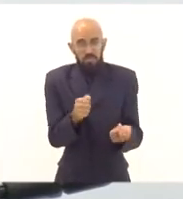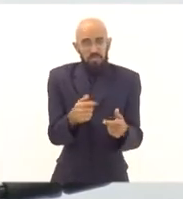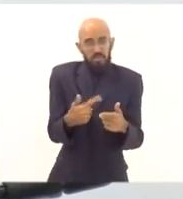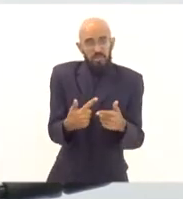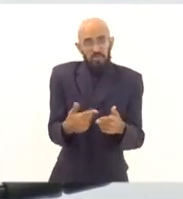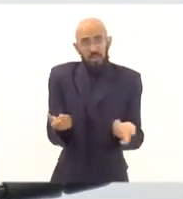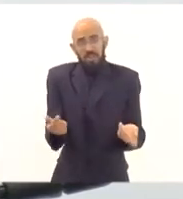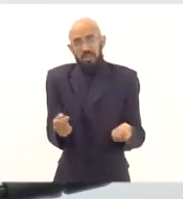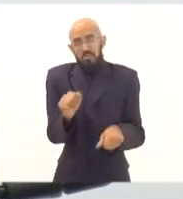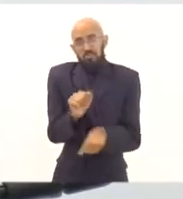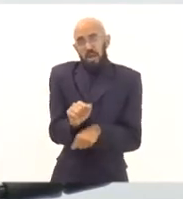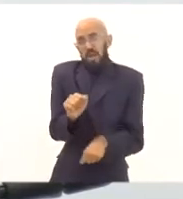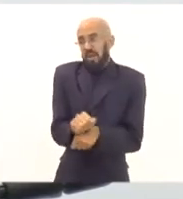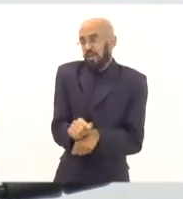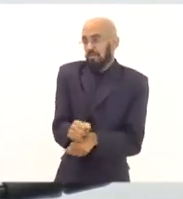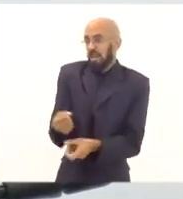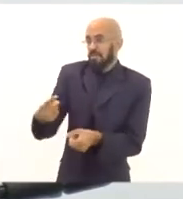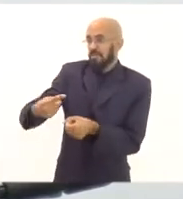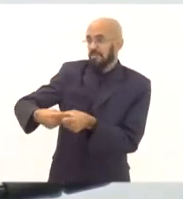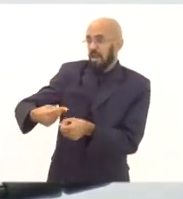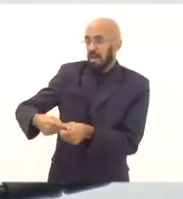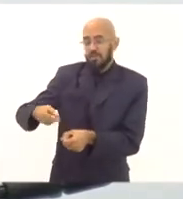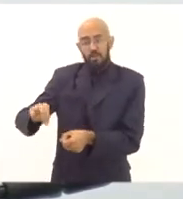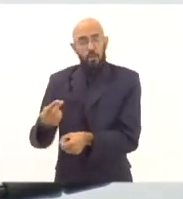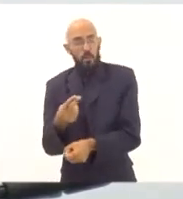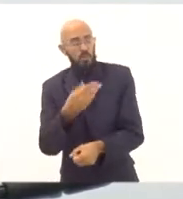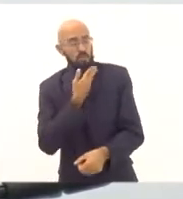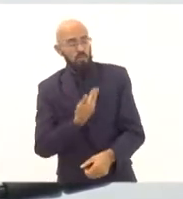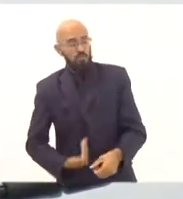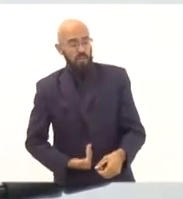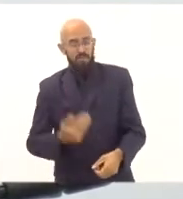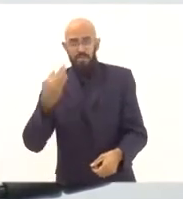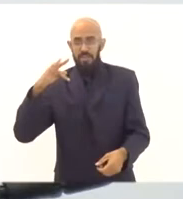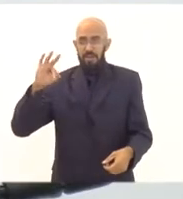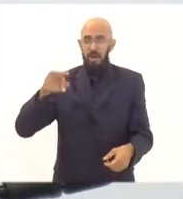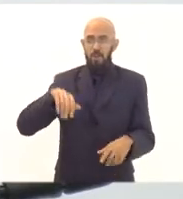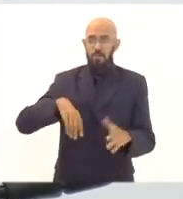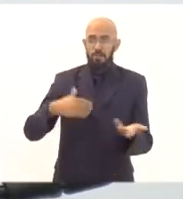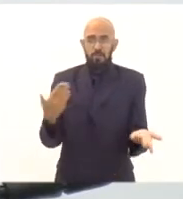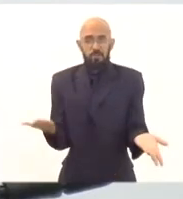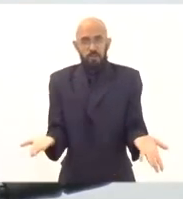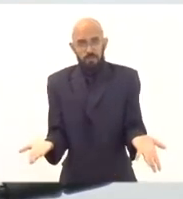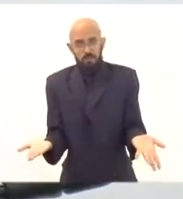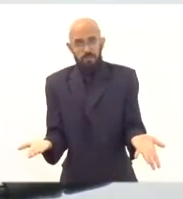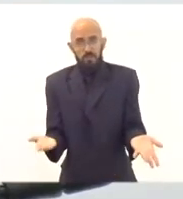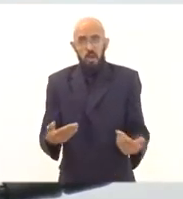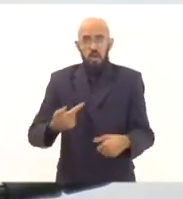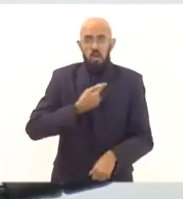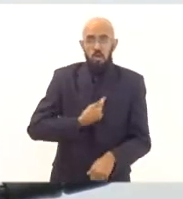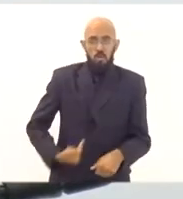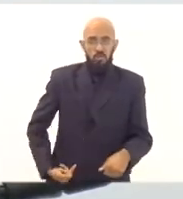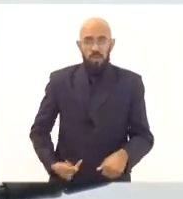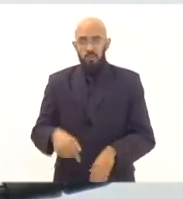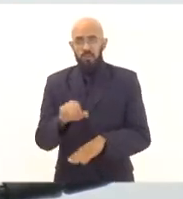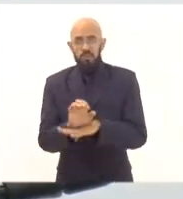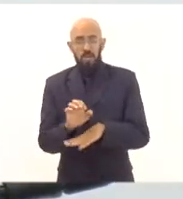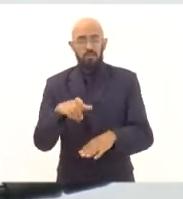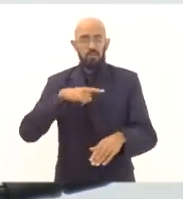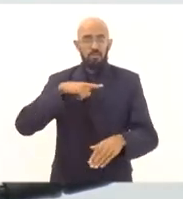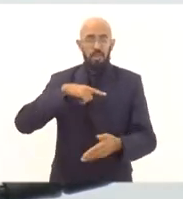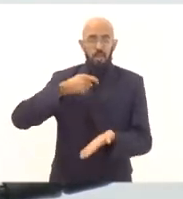cidades e fica dependendo do governo federal e o governo do estado que tem a obrigatoriedade